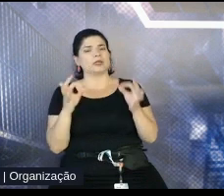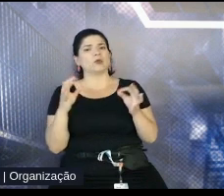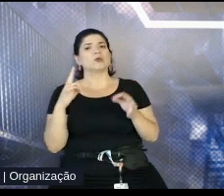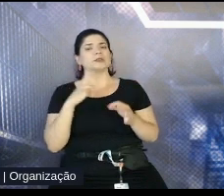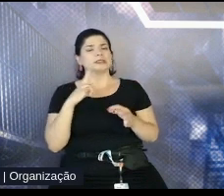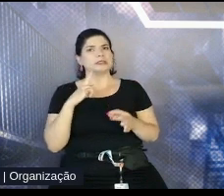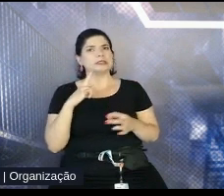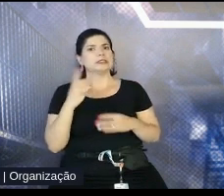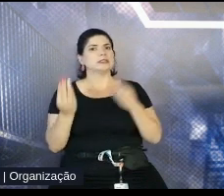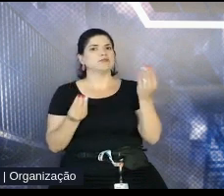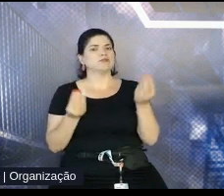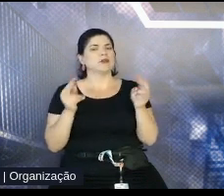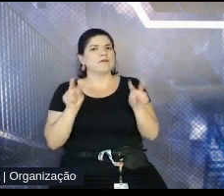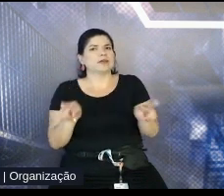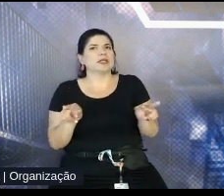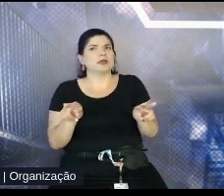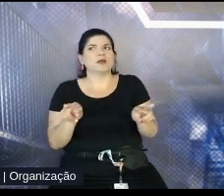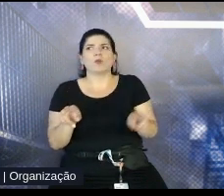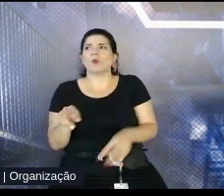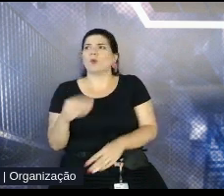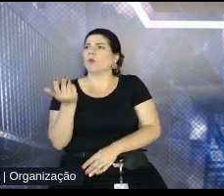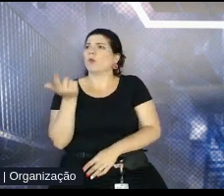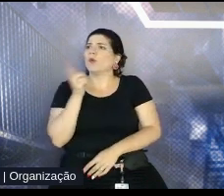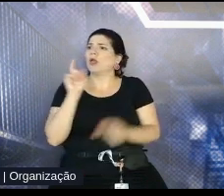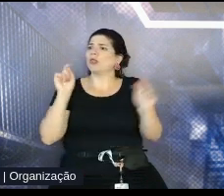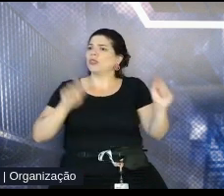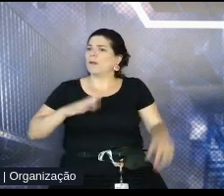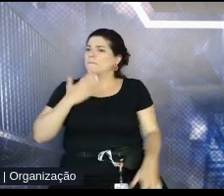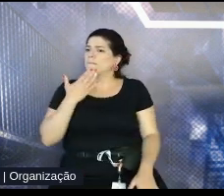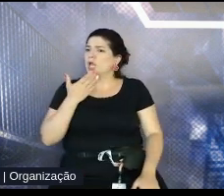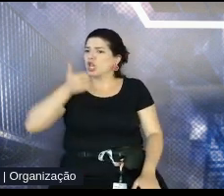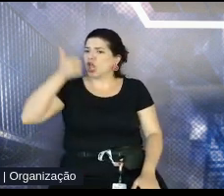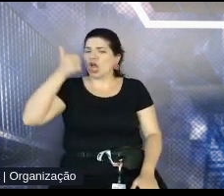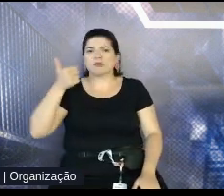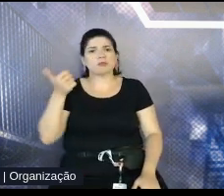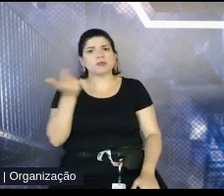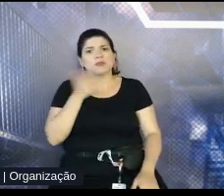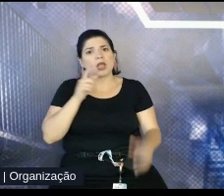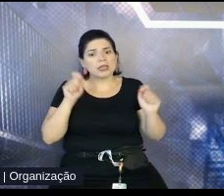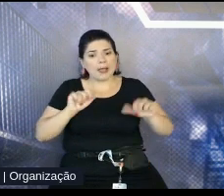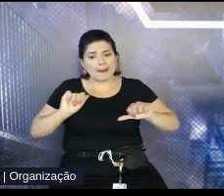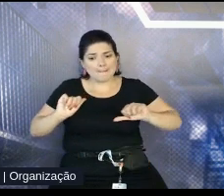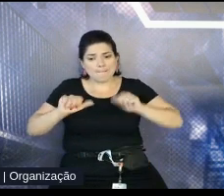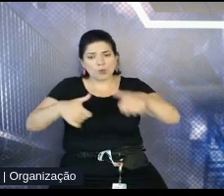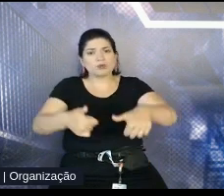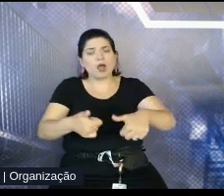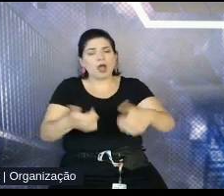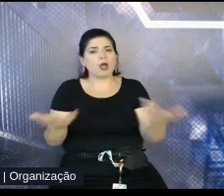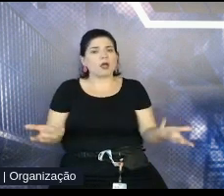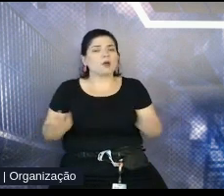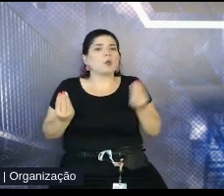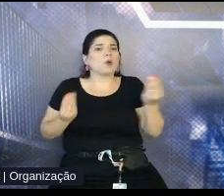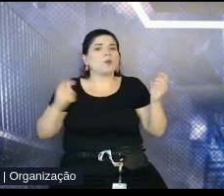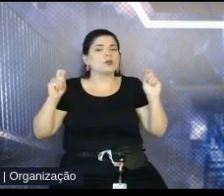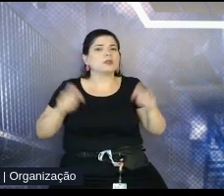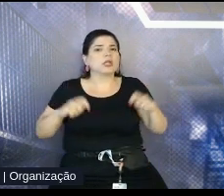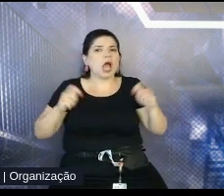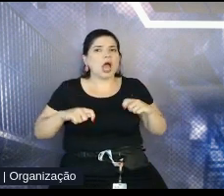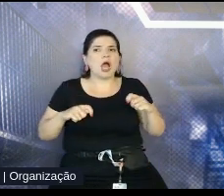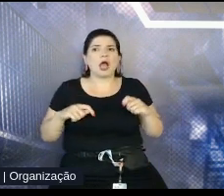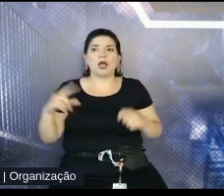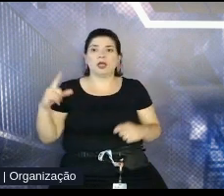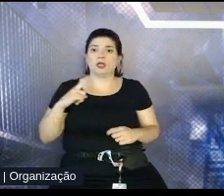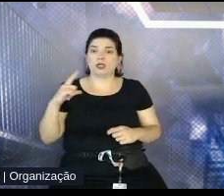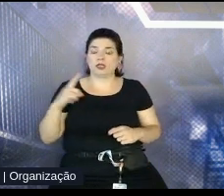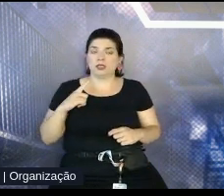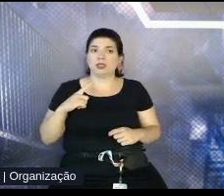né, de que como é que a gente consegue melhorar isso? Como é que a gente consegue mudar o jogo? Como é que a gente consegue estar contribuindo